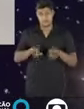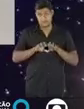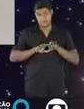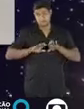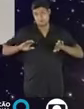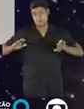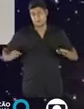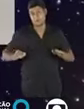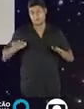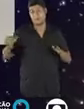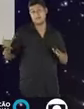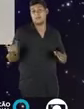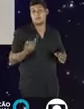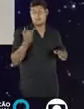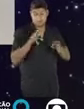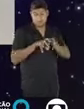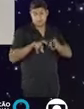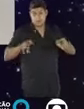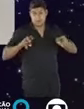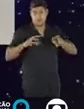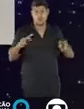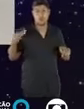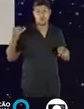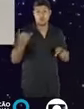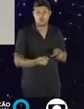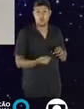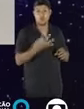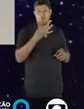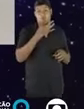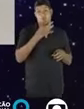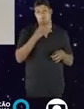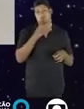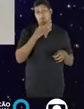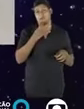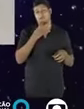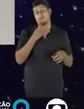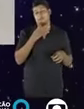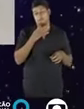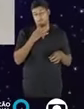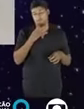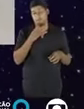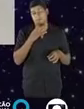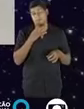muito importante, porque são pessoas aí, todas conhecem muito do seu métier.